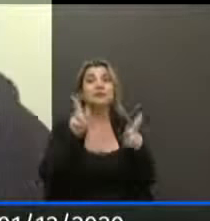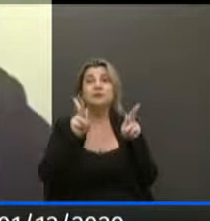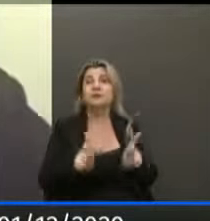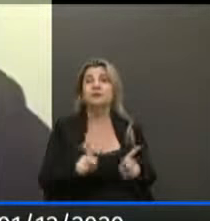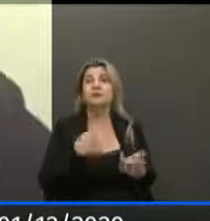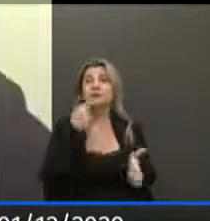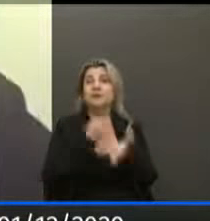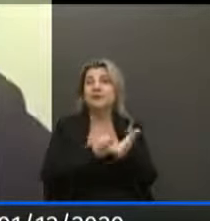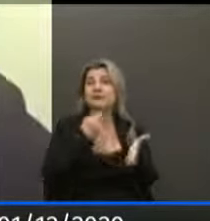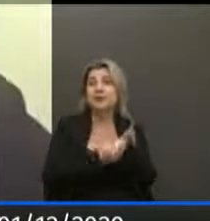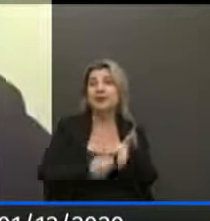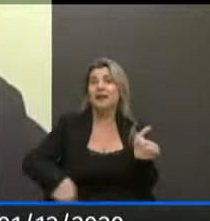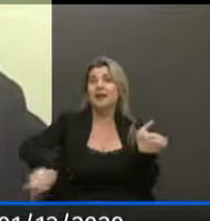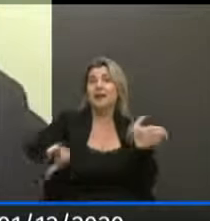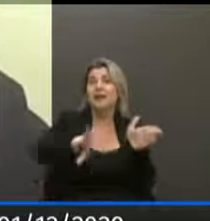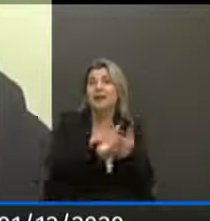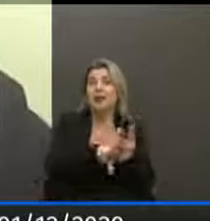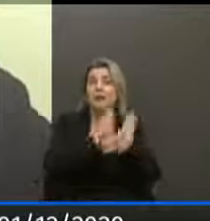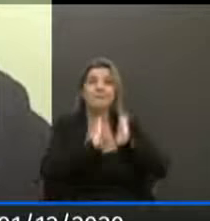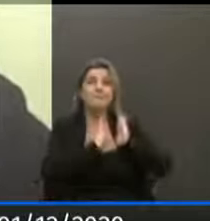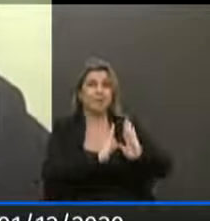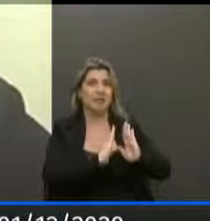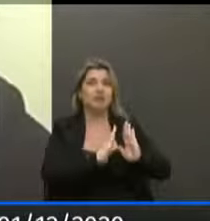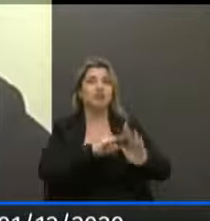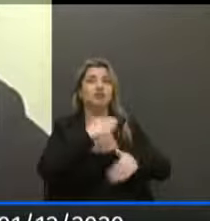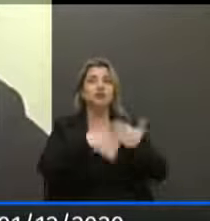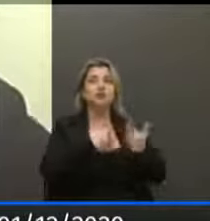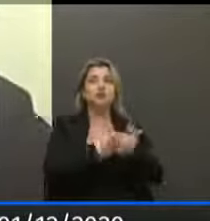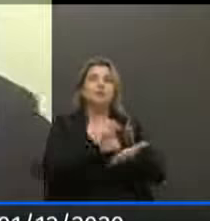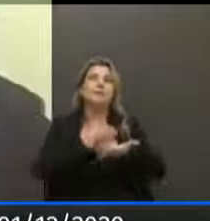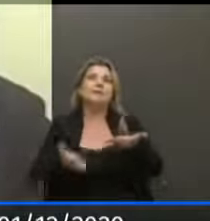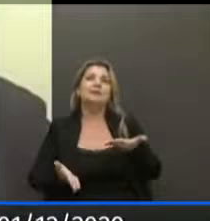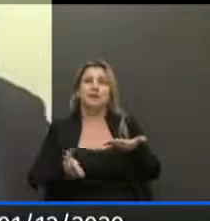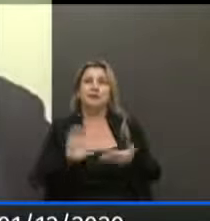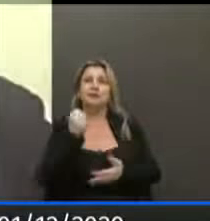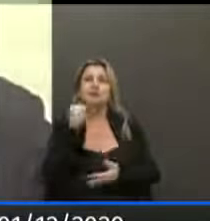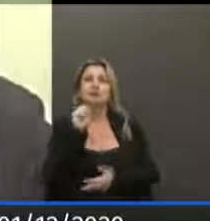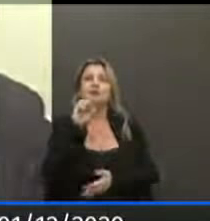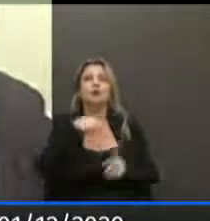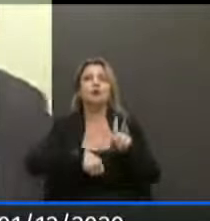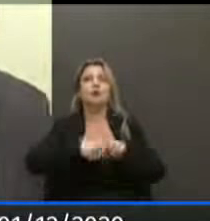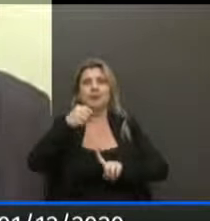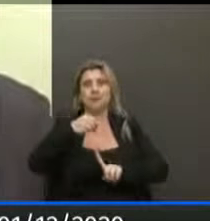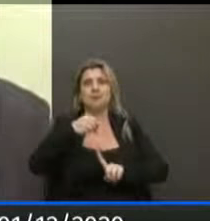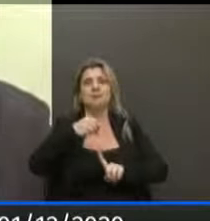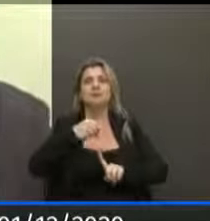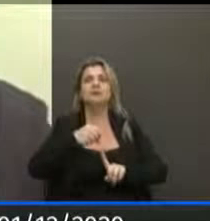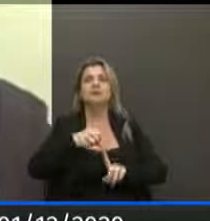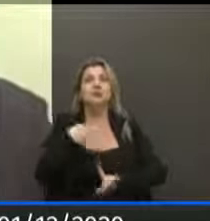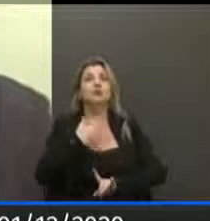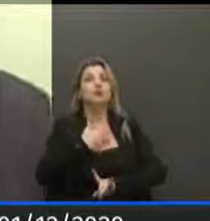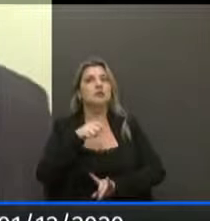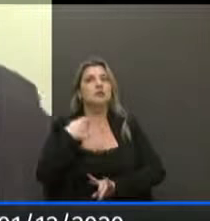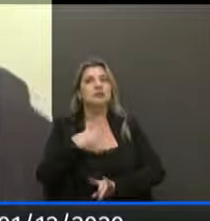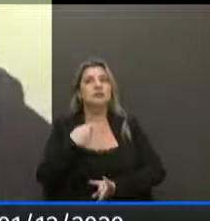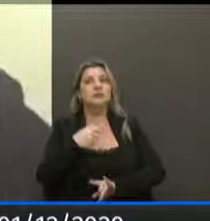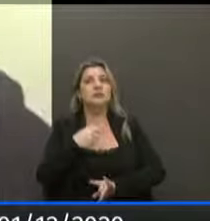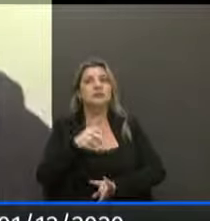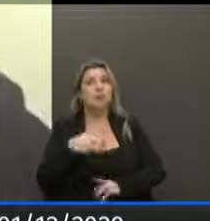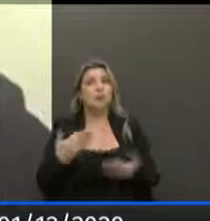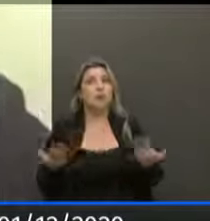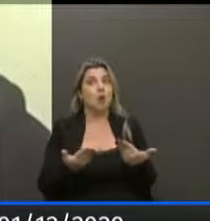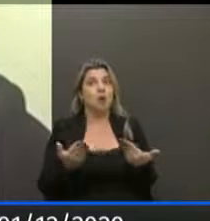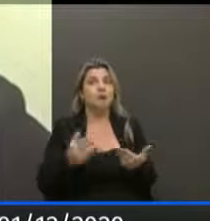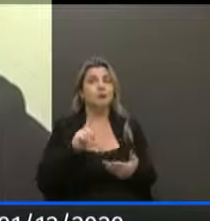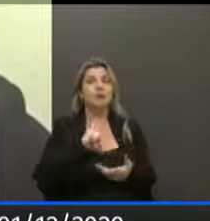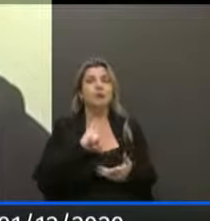últimos 7 meses, 8 meses, 9 meses. Então, reforço a fala mais uma vez, precisamos ser veementes. Eu estou, como eu disse, me deslocando agora a Porto Alegre, tenho